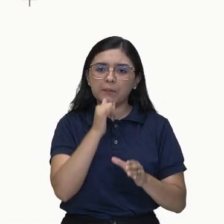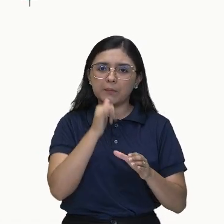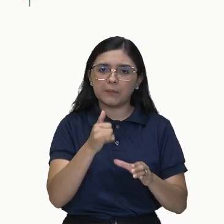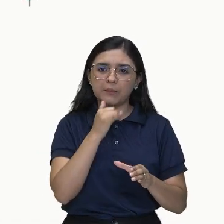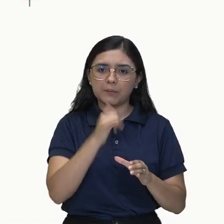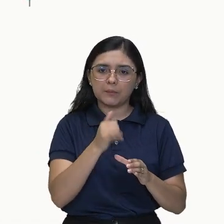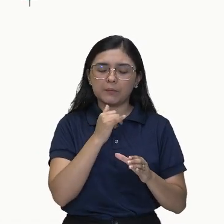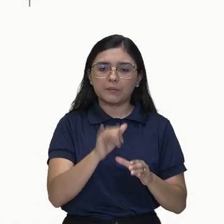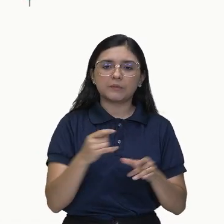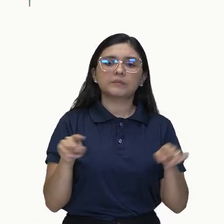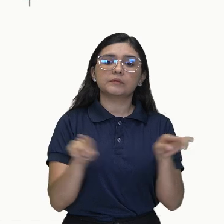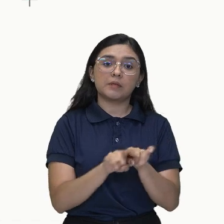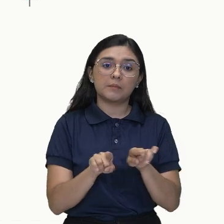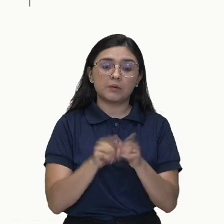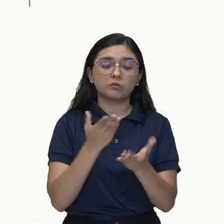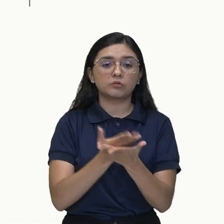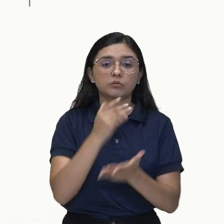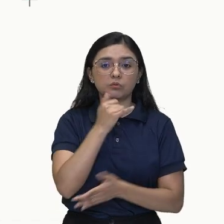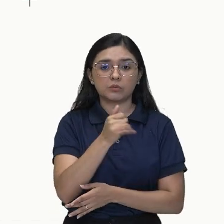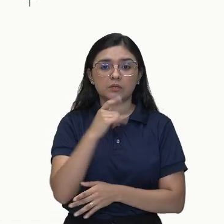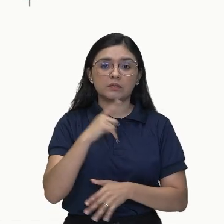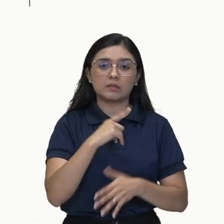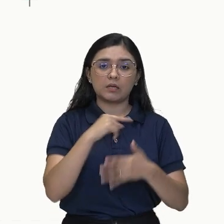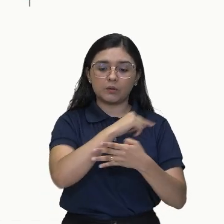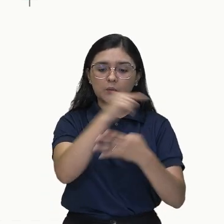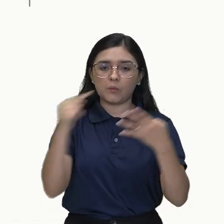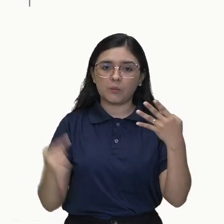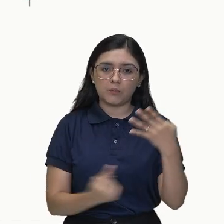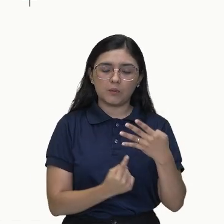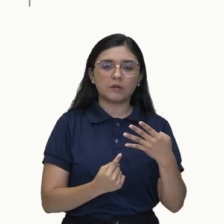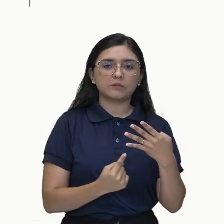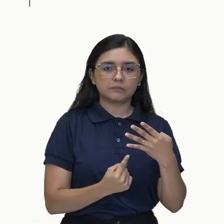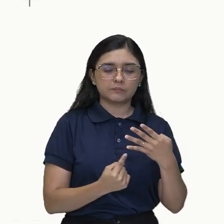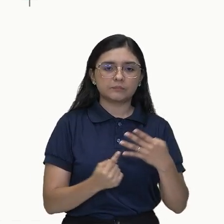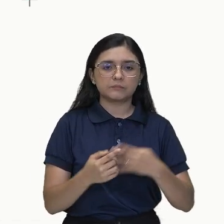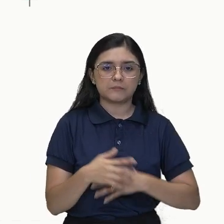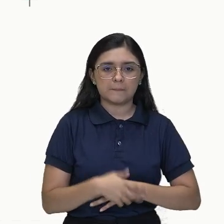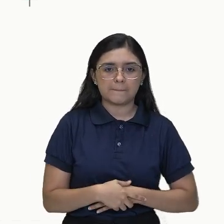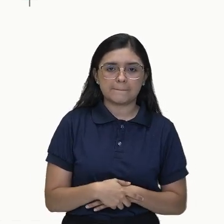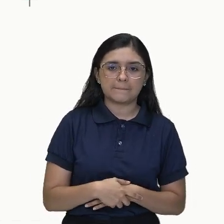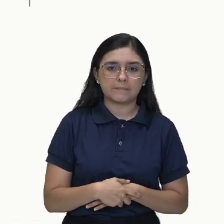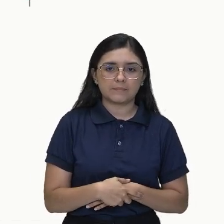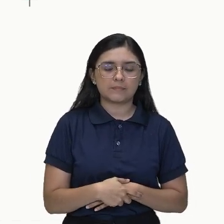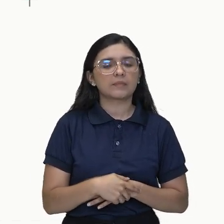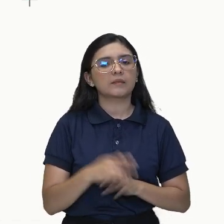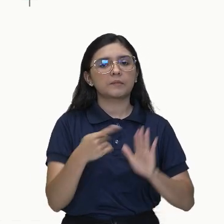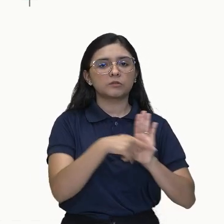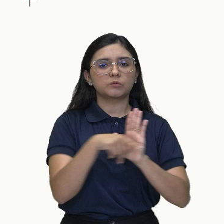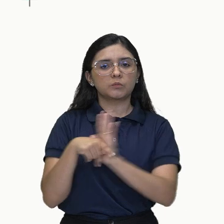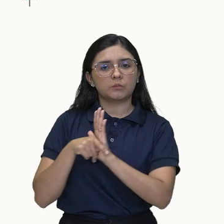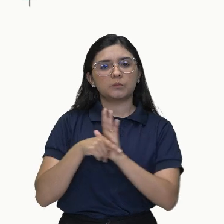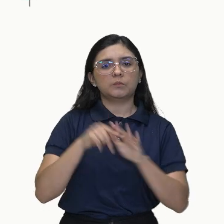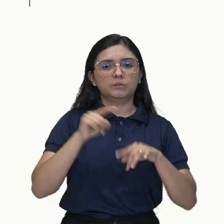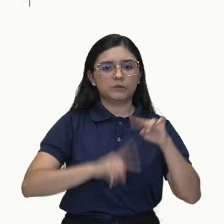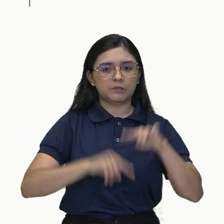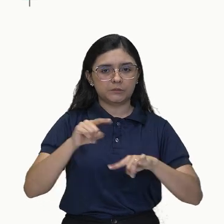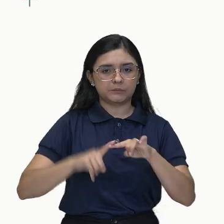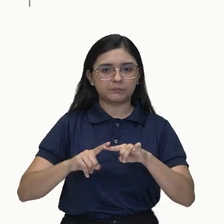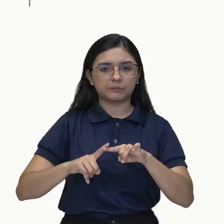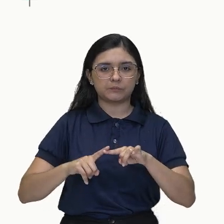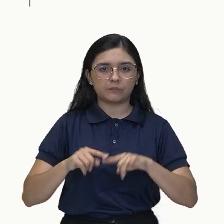na eletrodinâmica, que existem 4 grandezas elétricas e seus respectivos